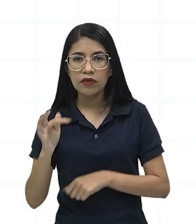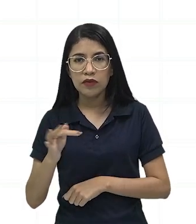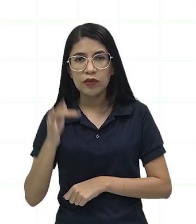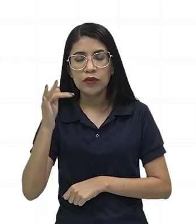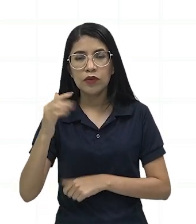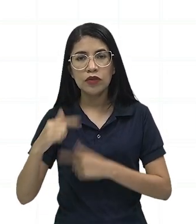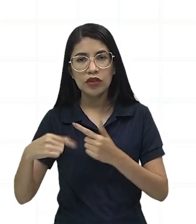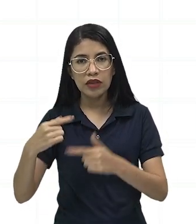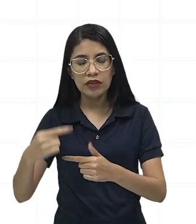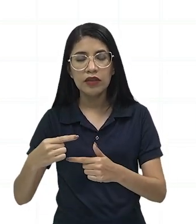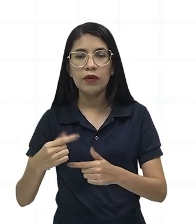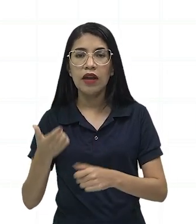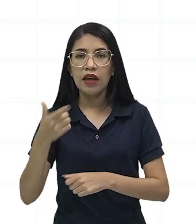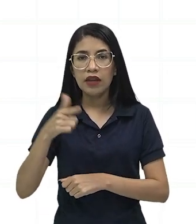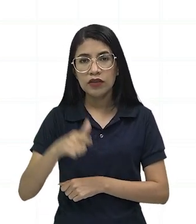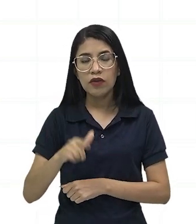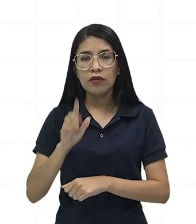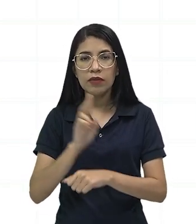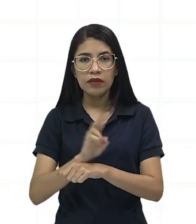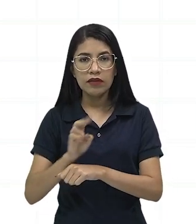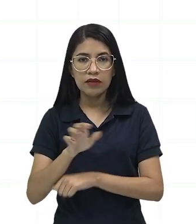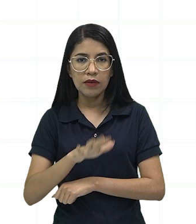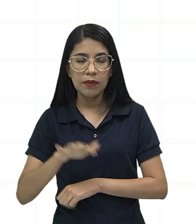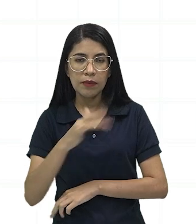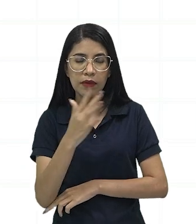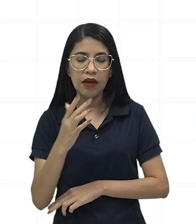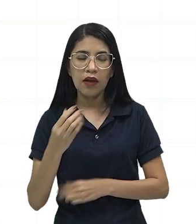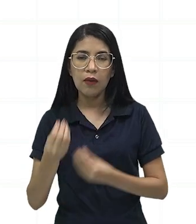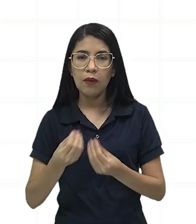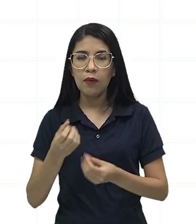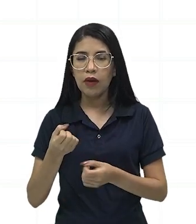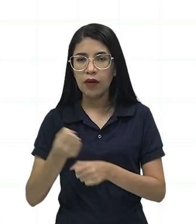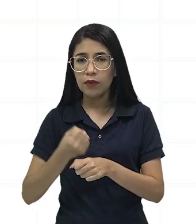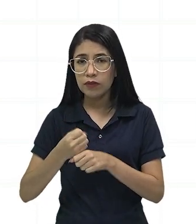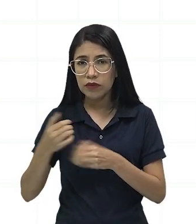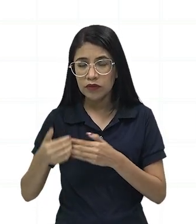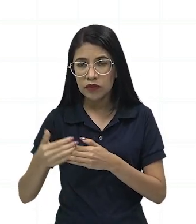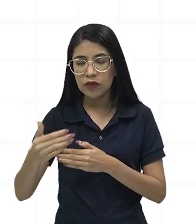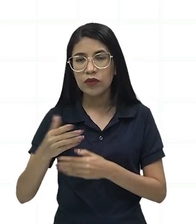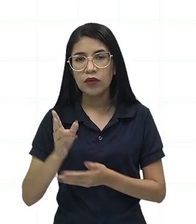próximas gerações. A preservação ambiental é o elemento que definirá por quanto tempo ainda estaremos aqui. Fica repetitivo.